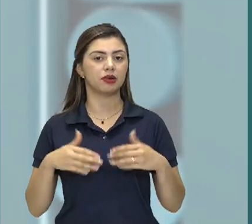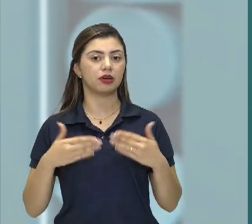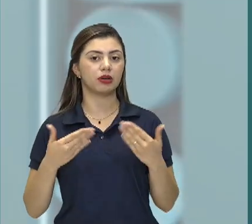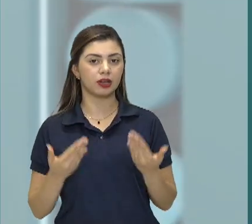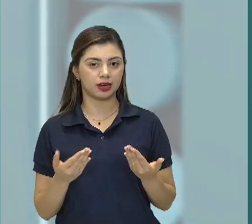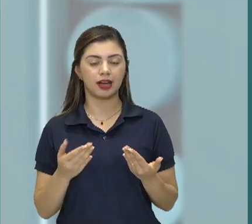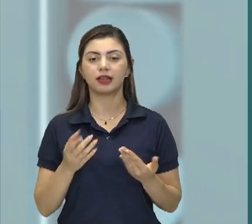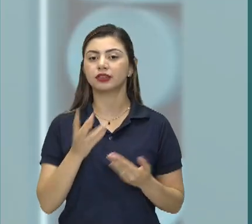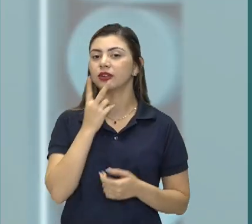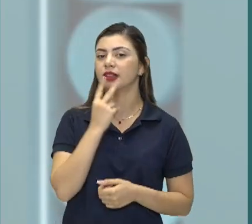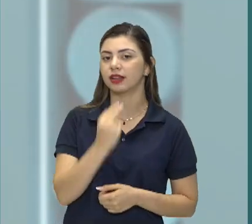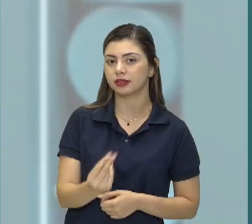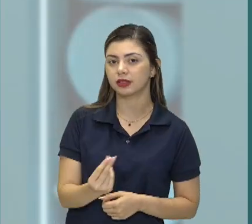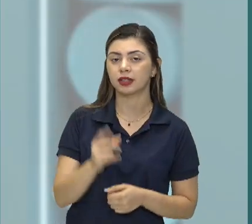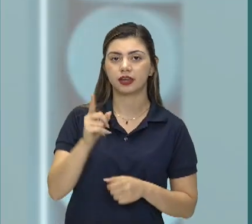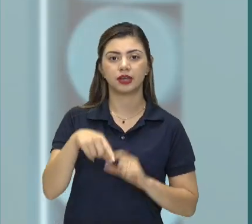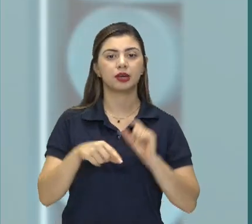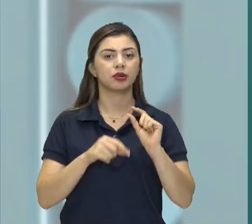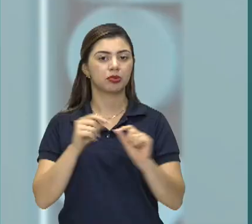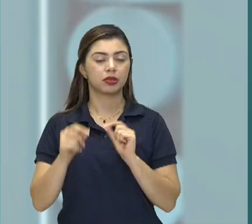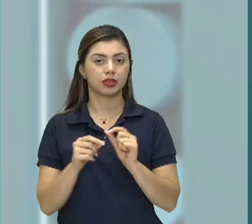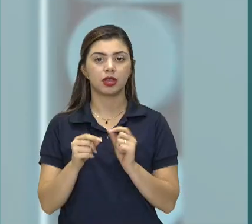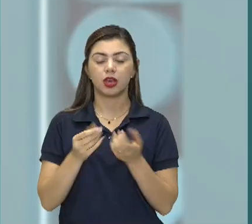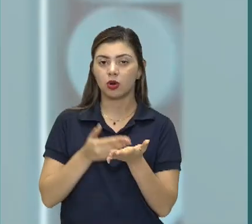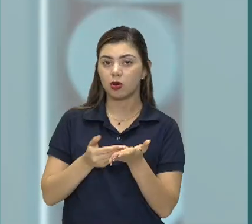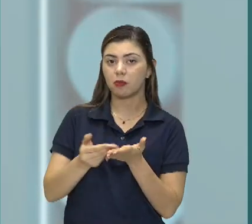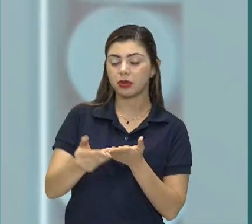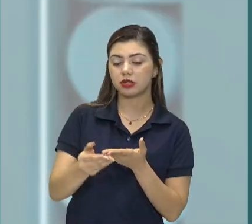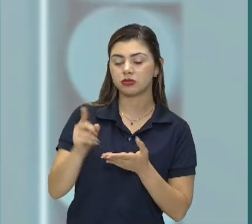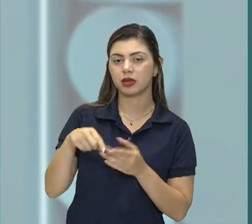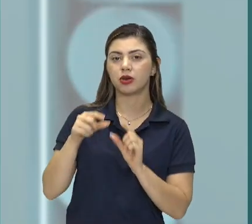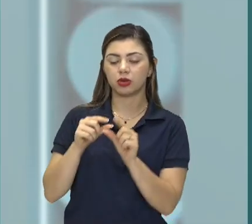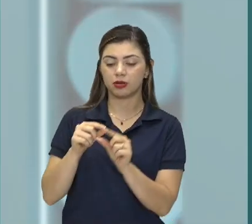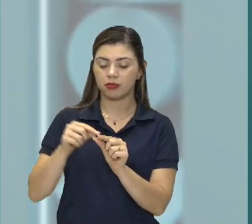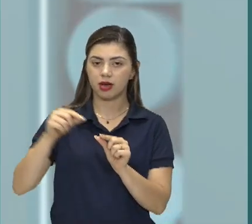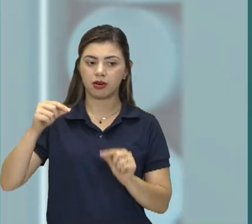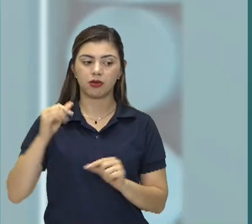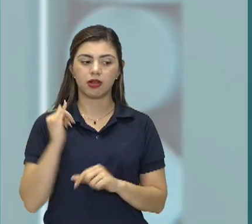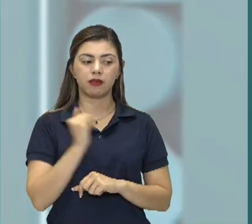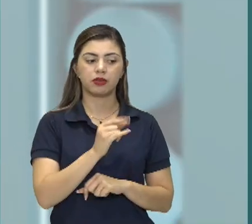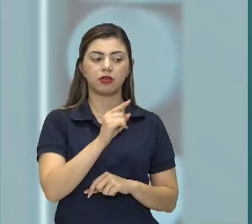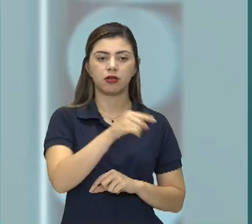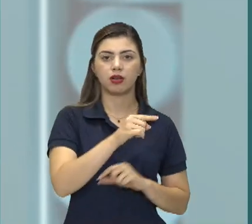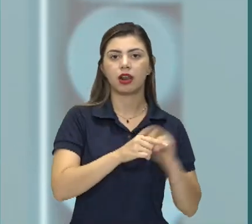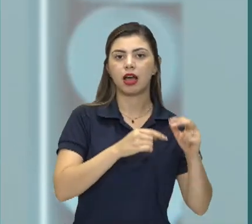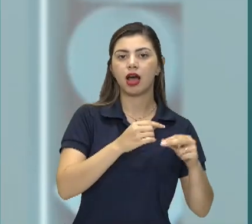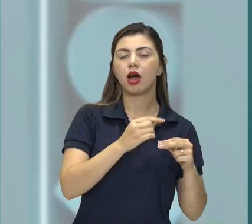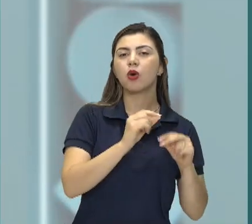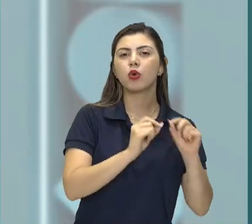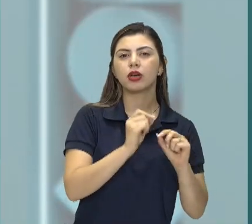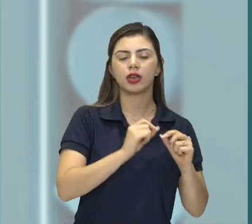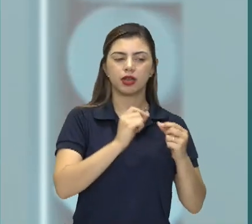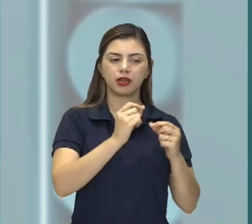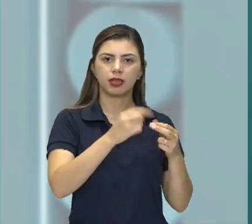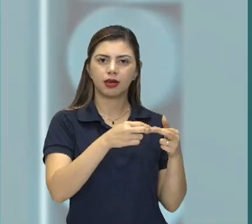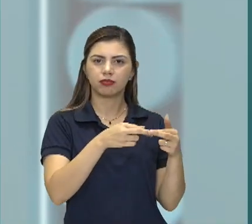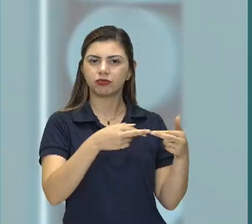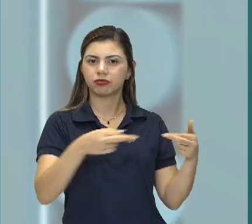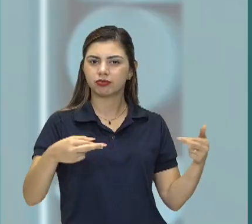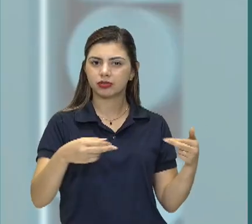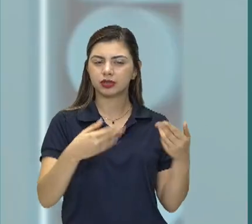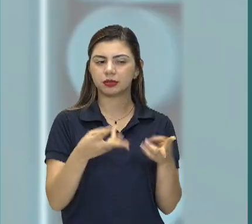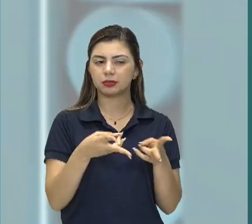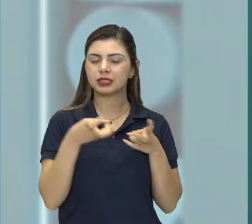a sentença inicial "era uma vez uma agulha que disse a um novelo de linha" já indica alguns elementos